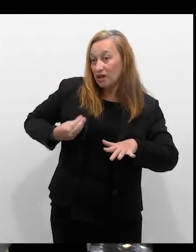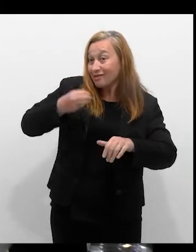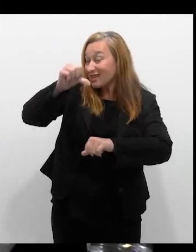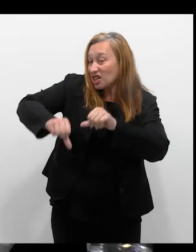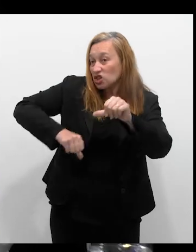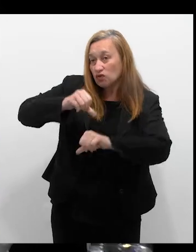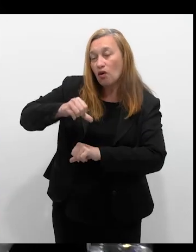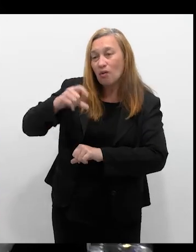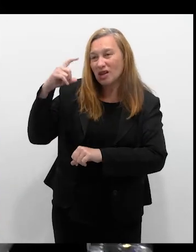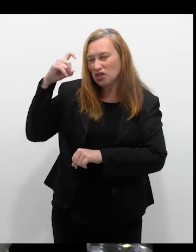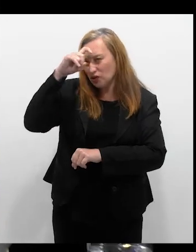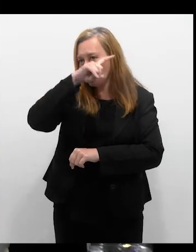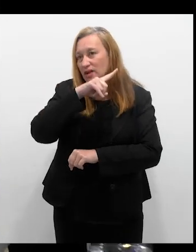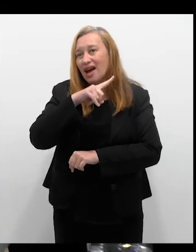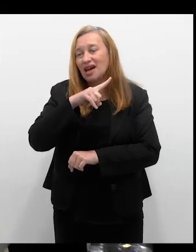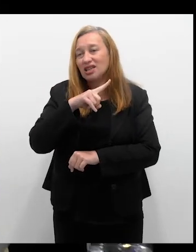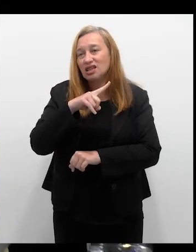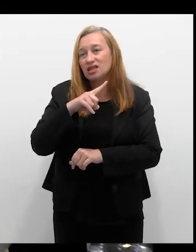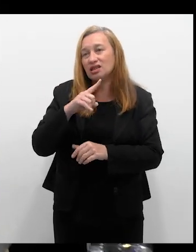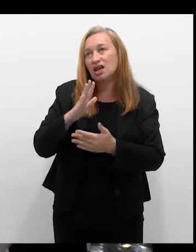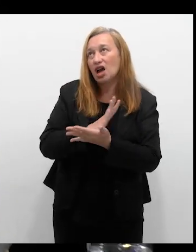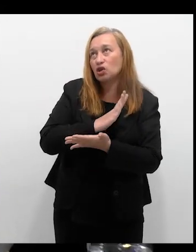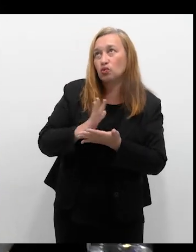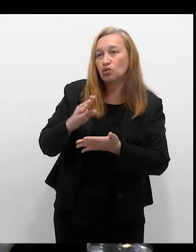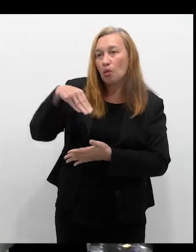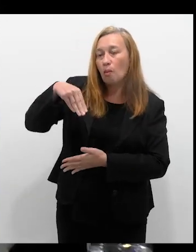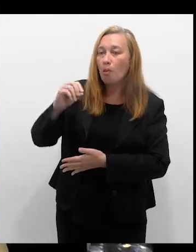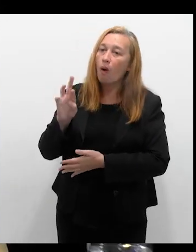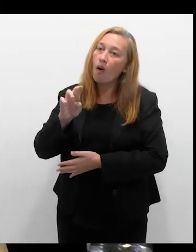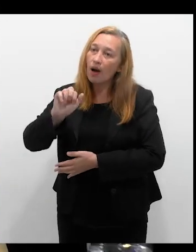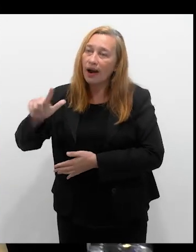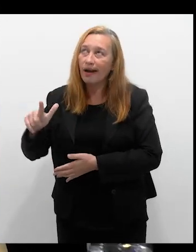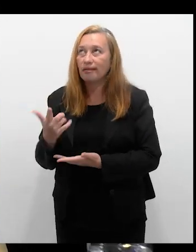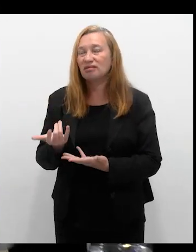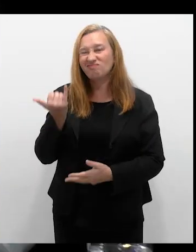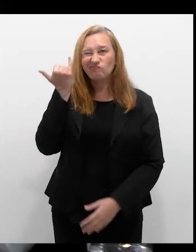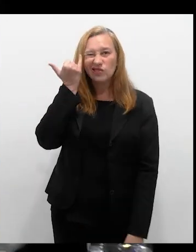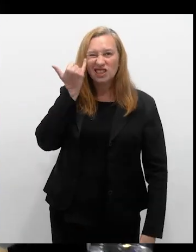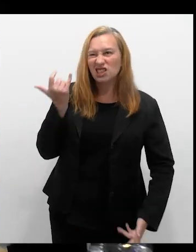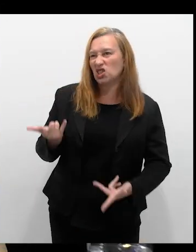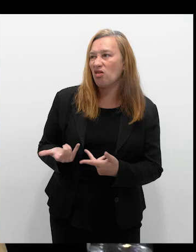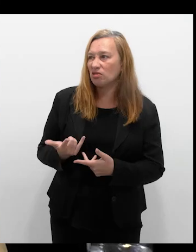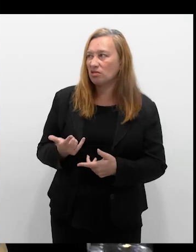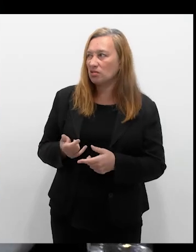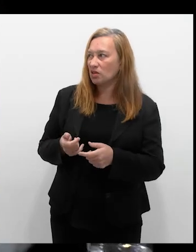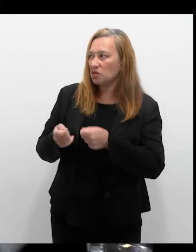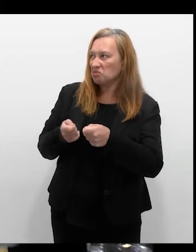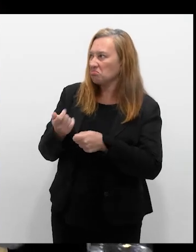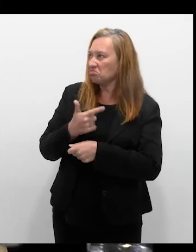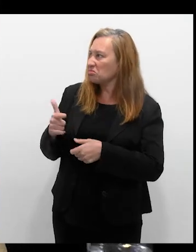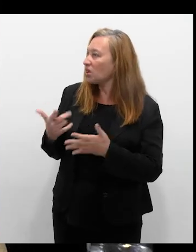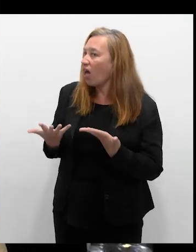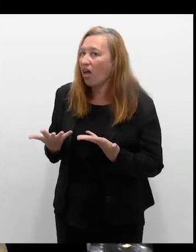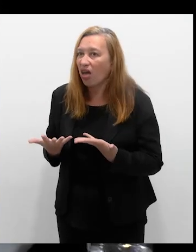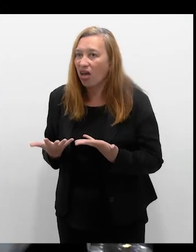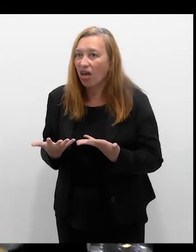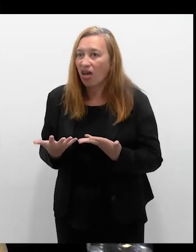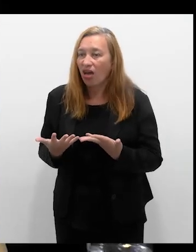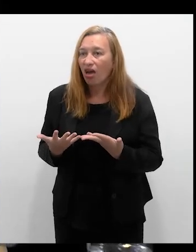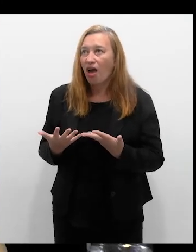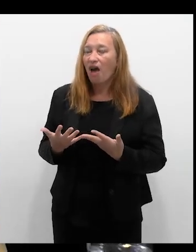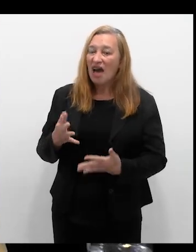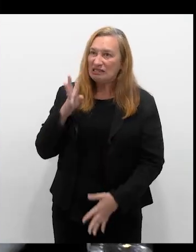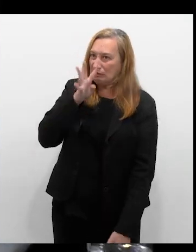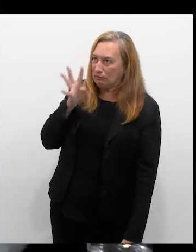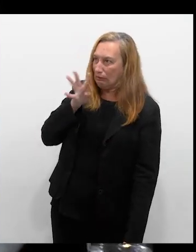essas dificuldades da pessoa em questões morais. É porque a pessoa é preguiçosa, ela é descontrolada, ela é